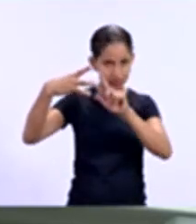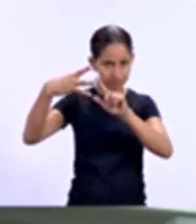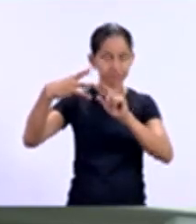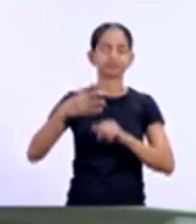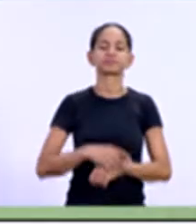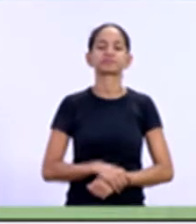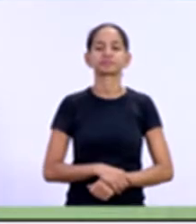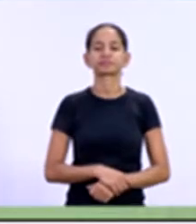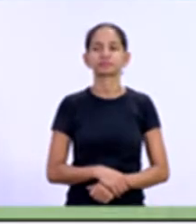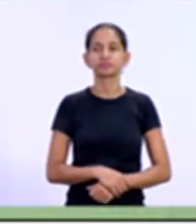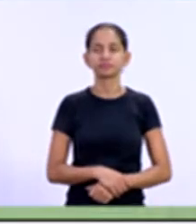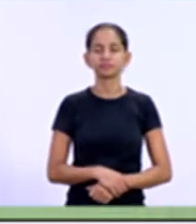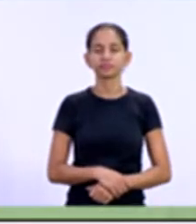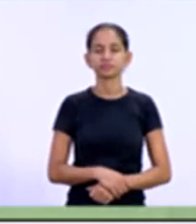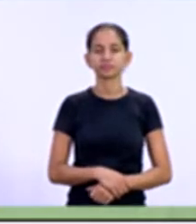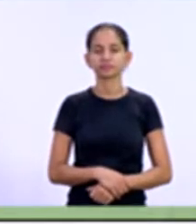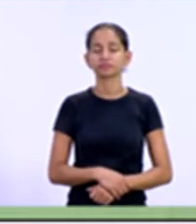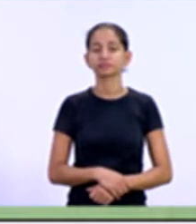apresentar para você é a